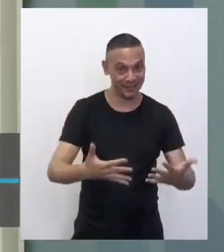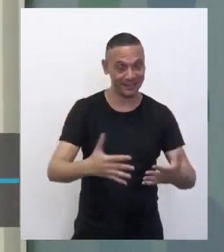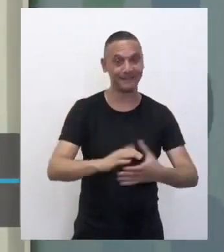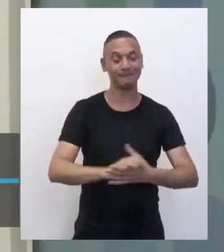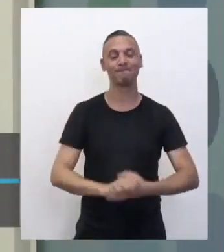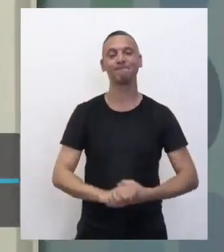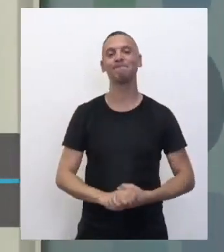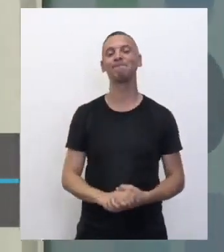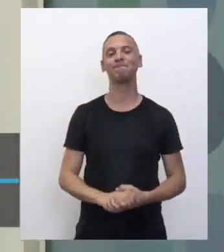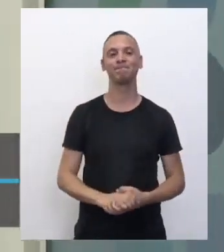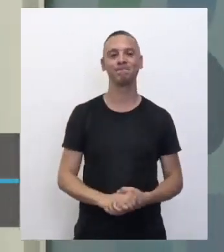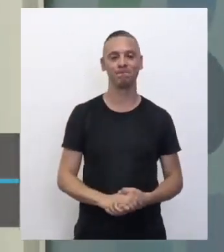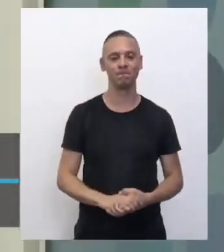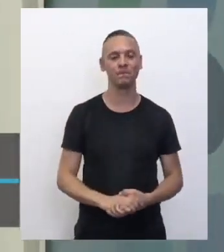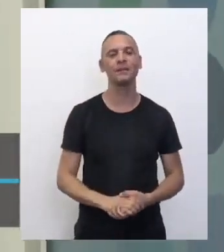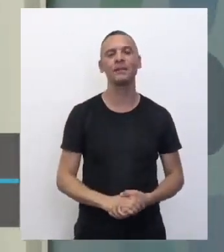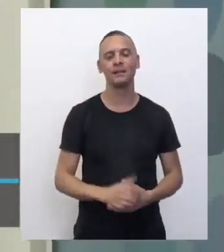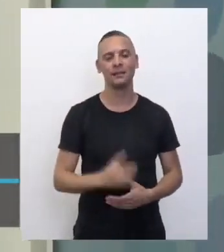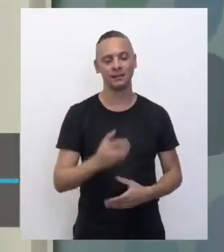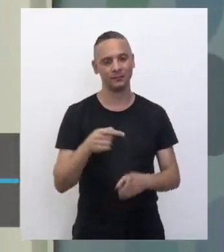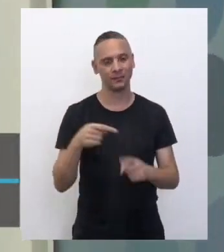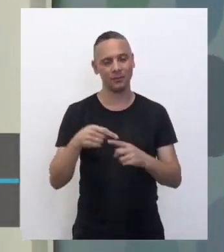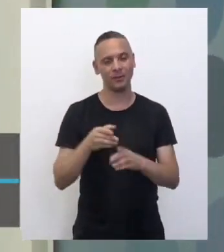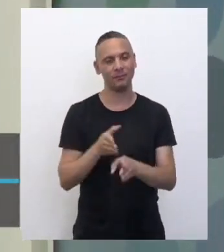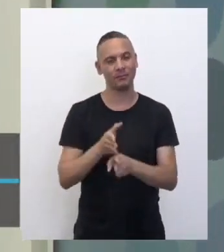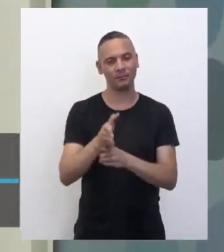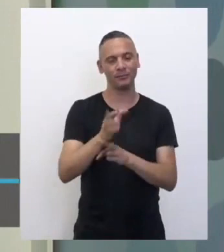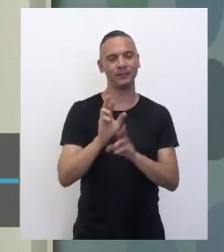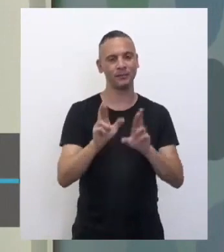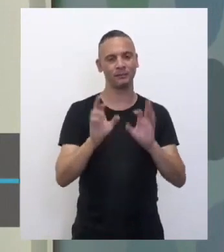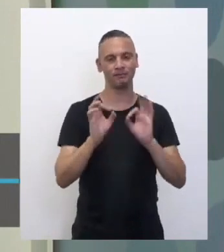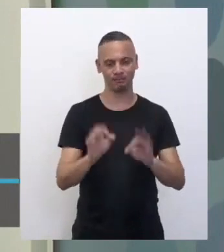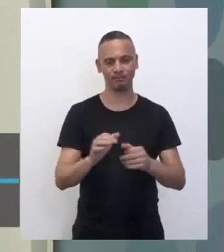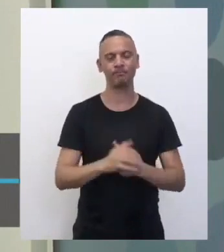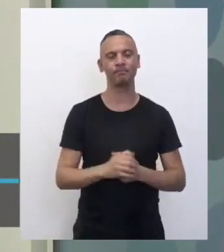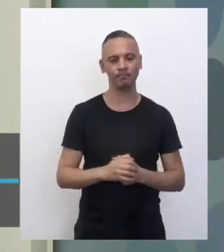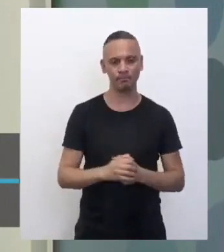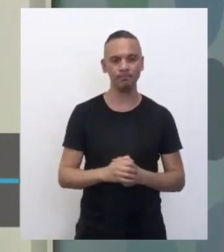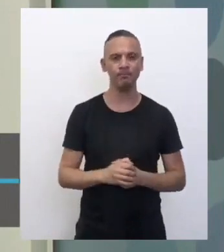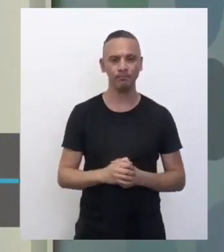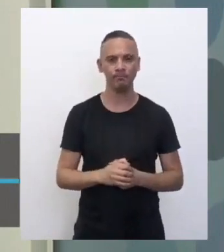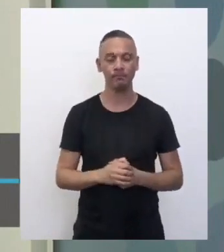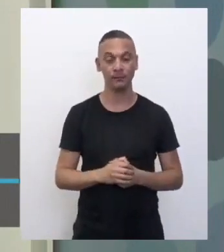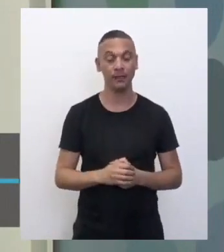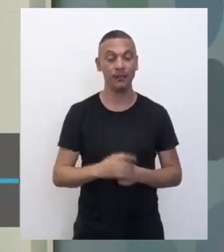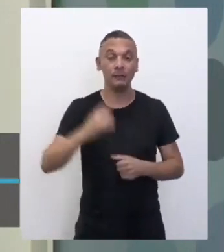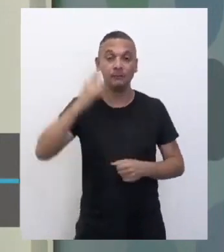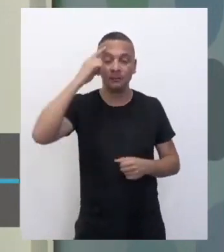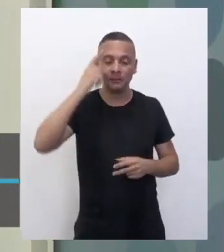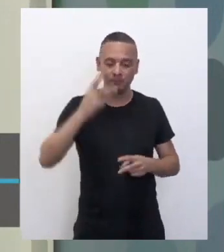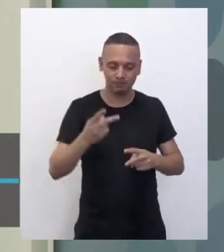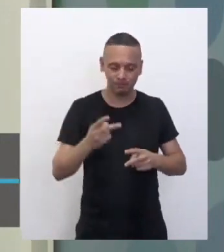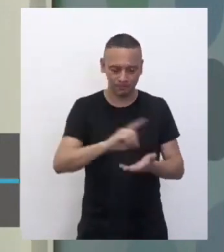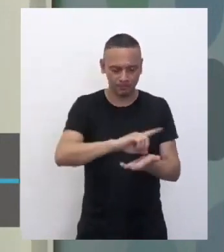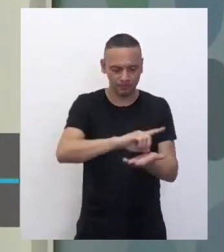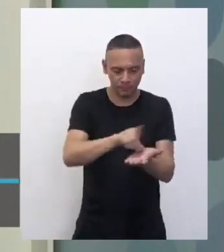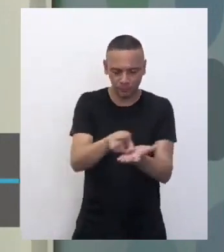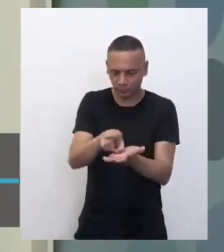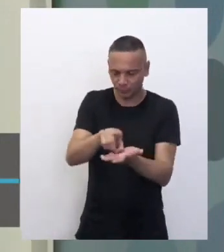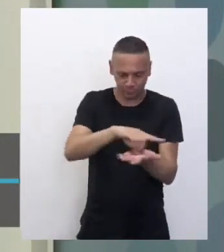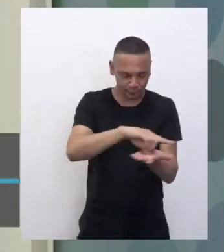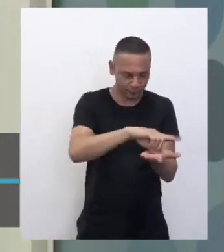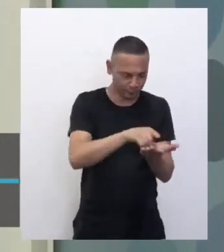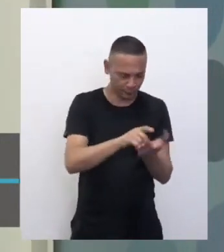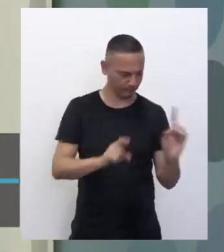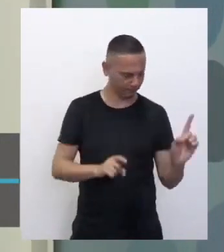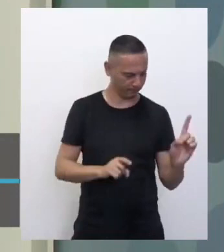que foi feita aí. É bem por esse caminho que a Jennifer trouxe para a gente, galera. A ideia da bússola e da balança é justamente a ideia dos princípios,